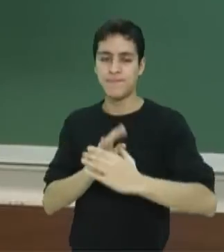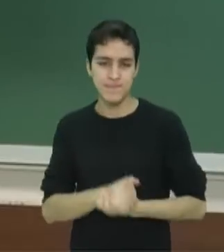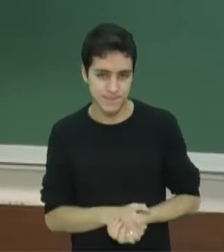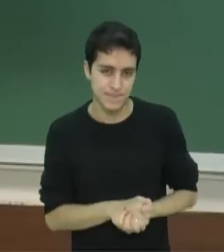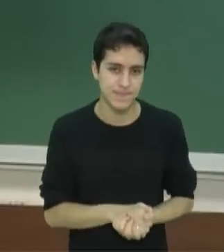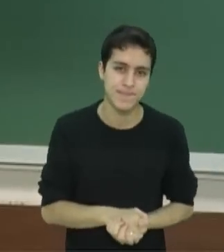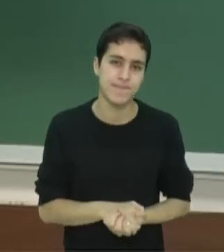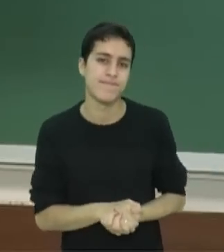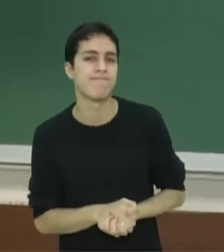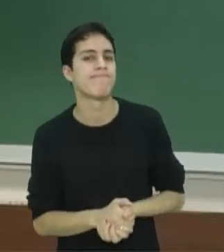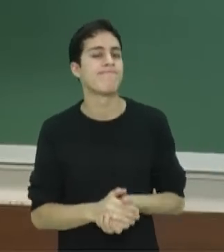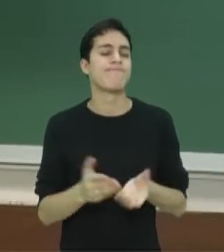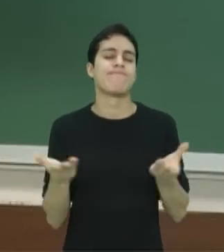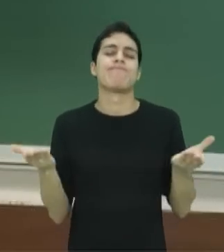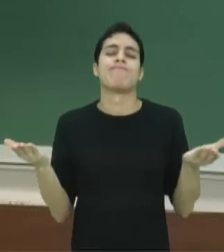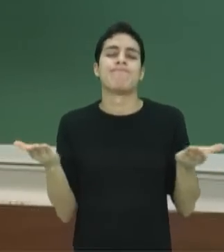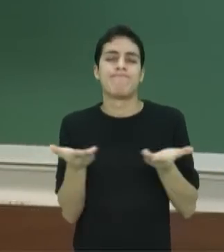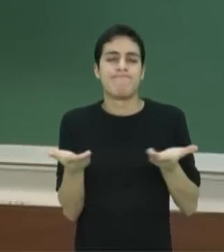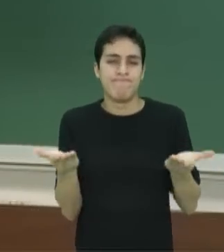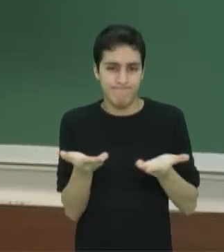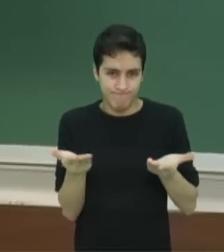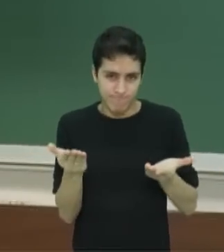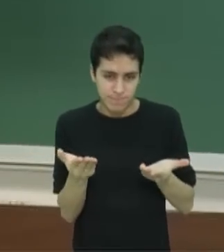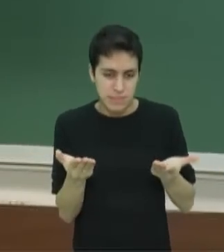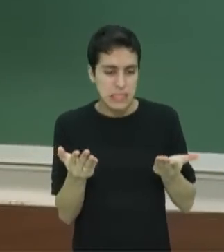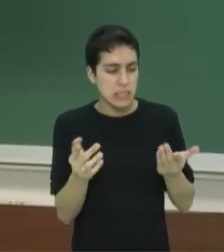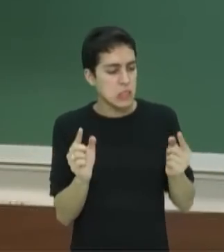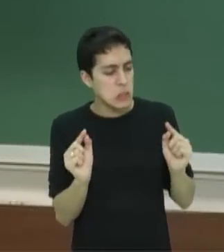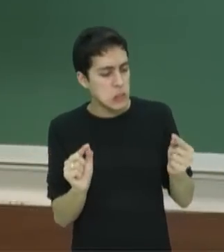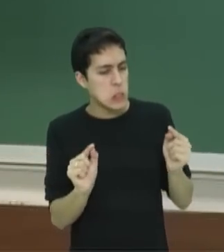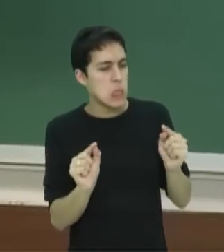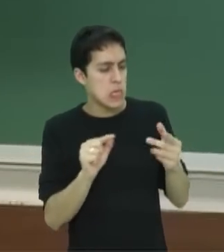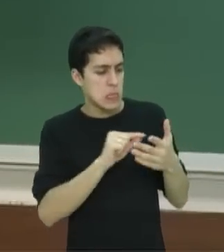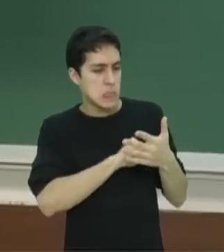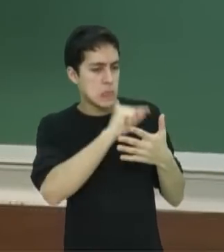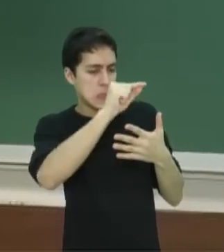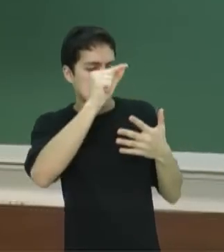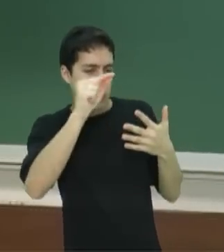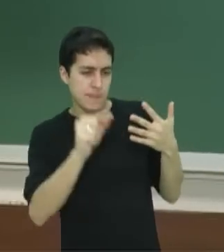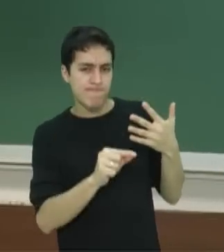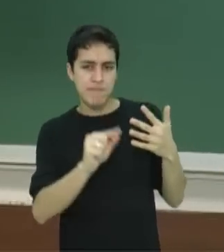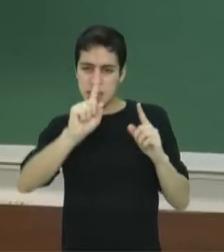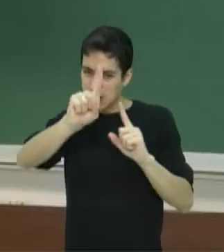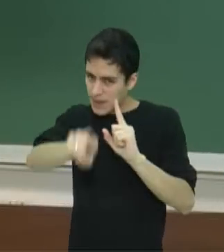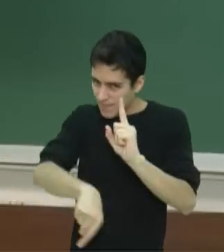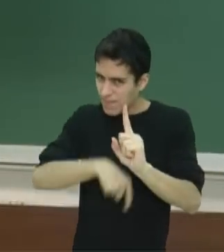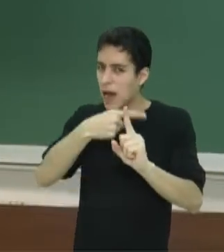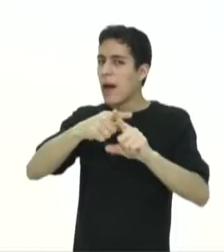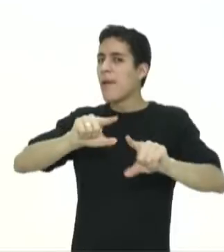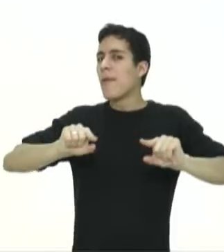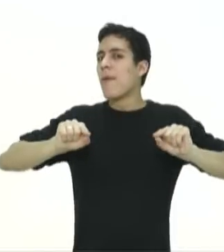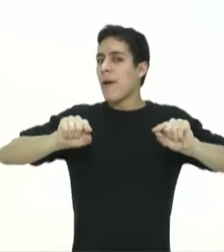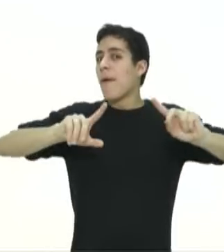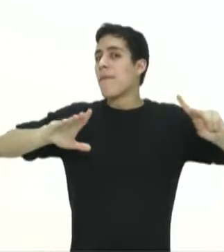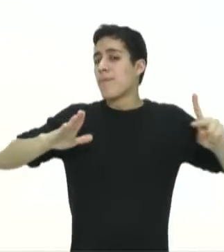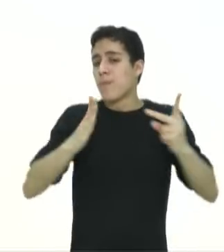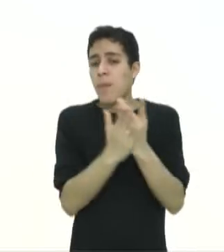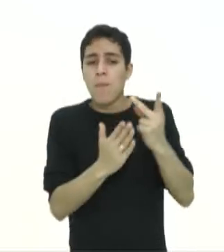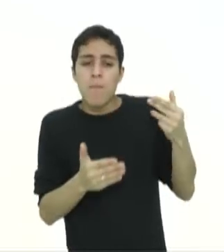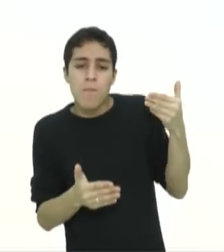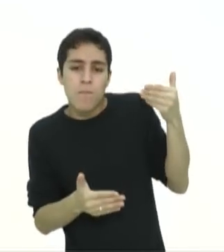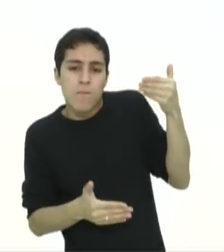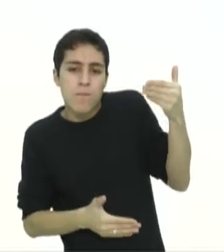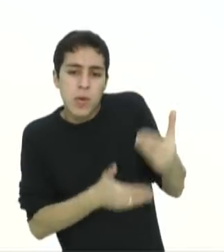Ainda, junto, em meio a tantas coisas, ainda temos algo chamado o branqueamento.